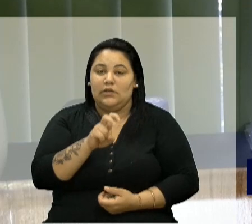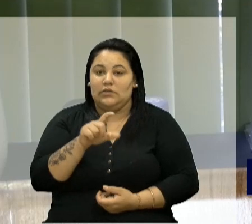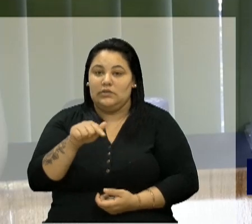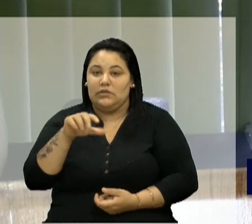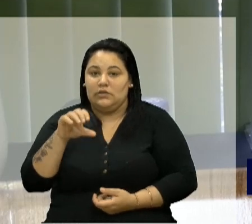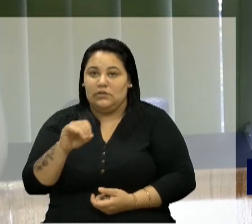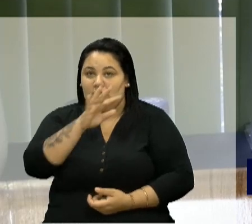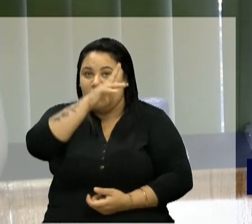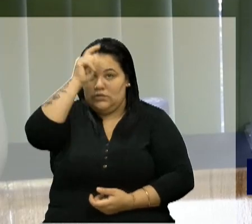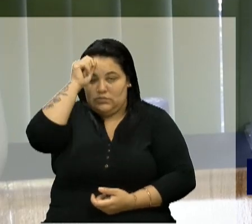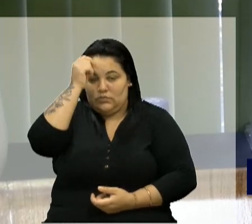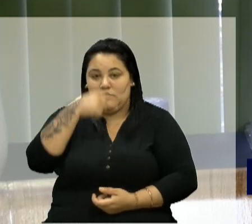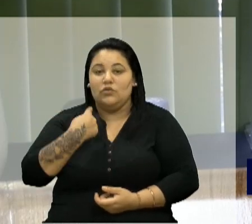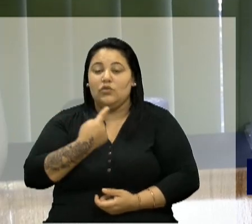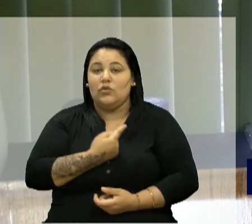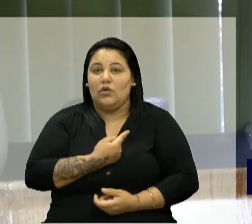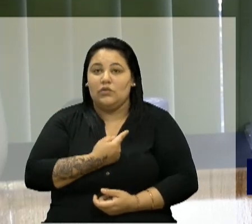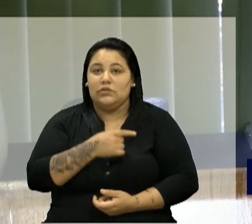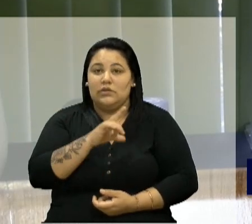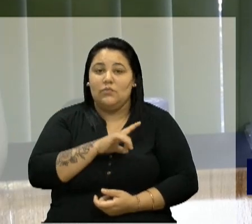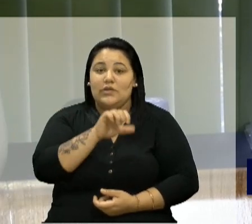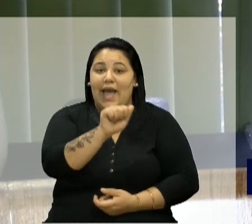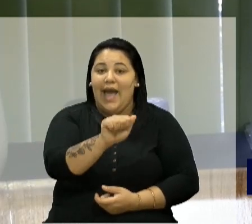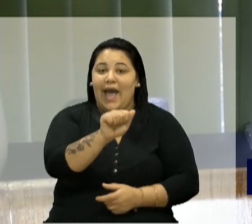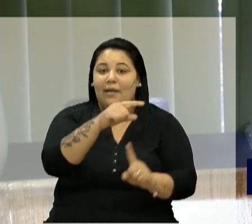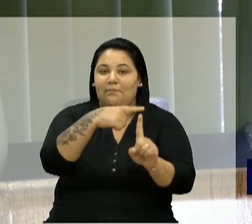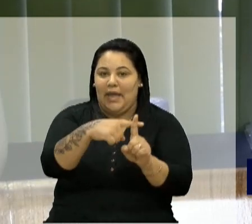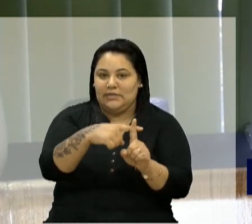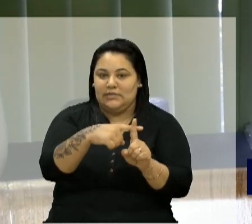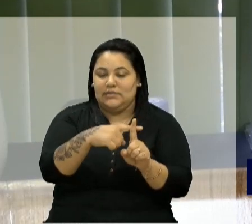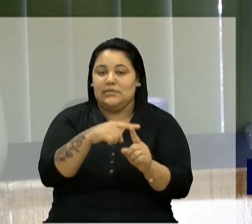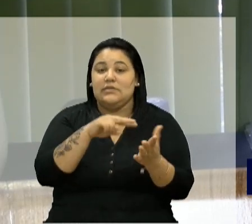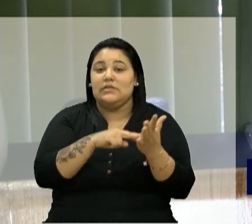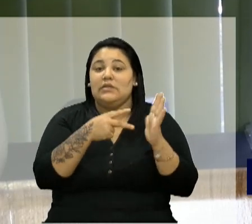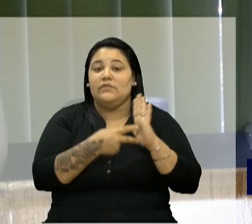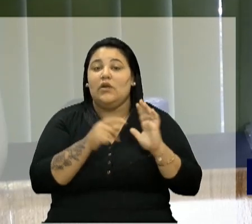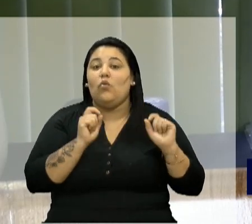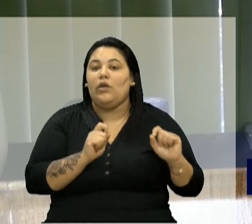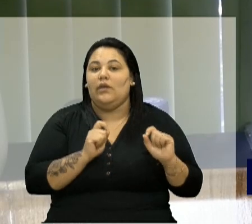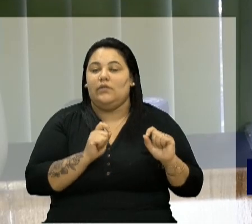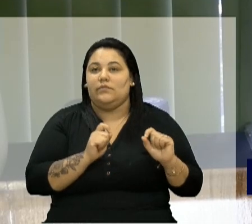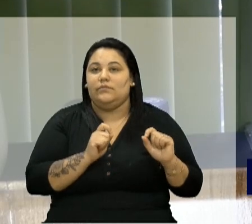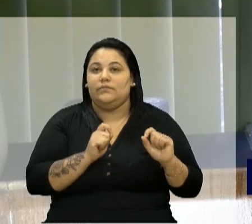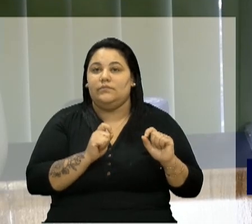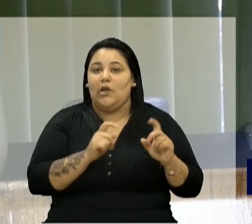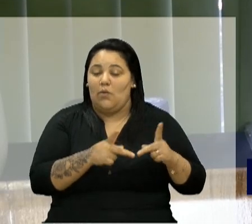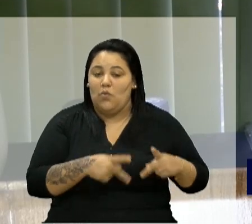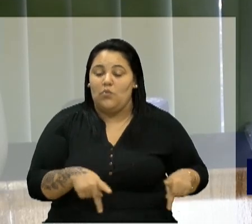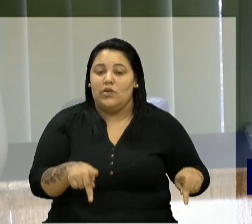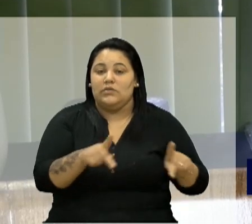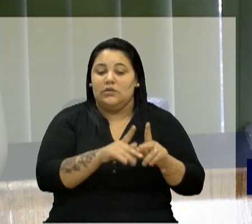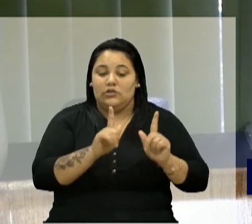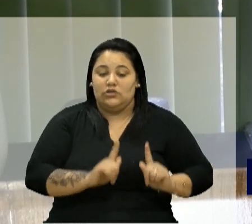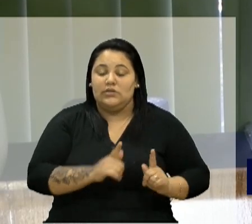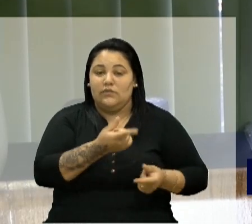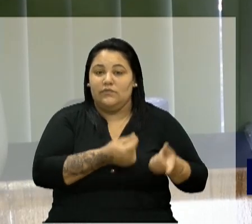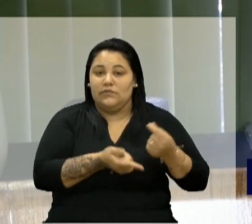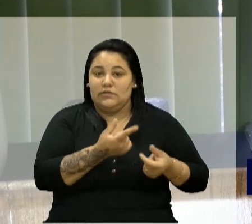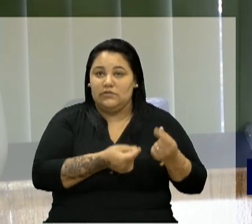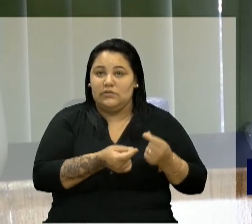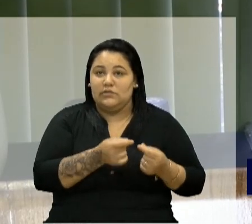municípios. Nós estamos com A+. Isso significa que o nosso povo da gestão e finanças,